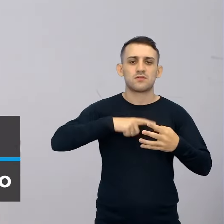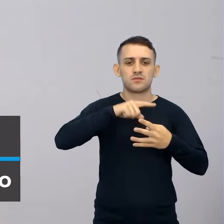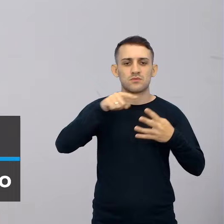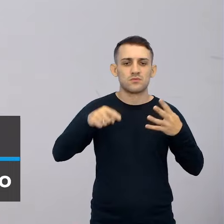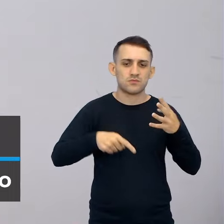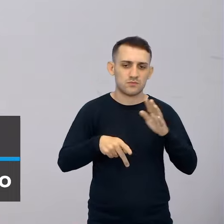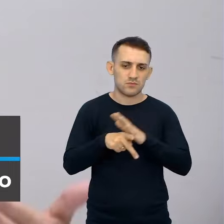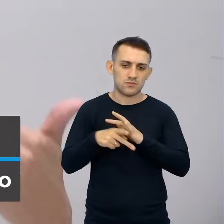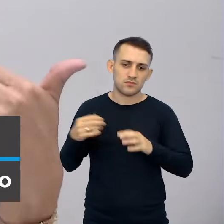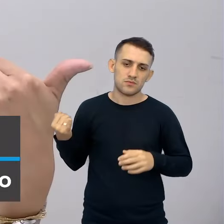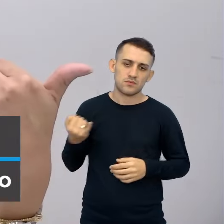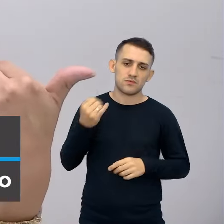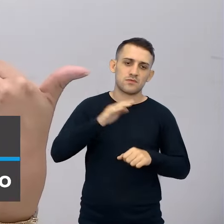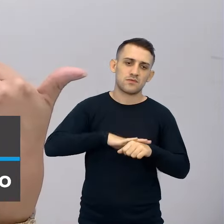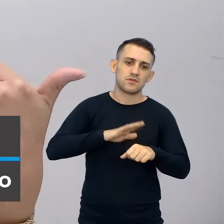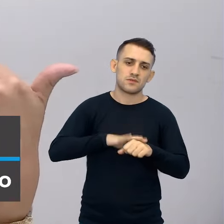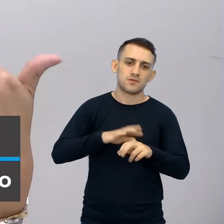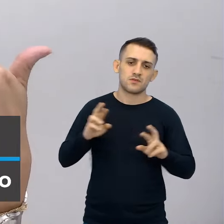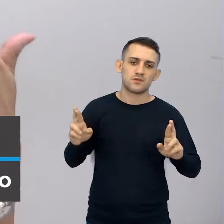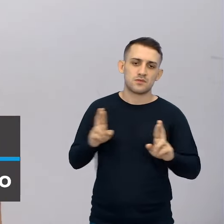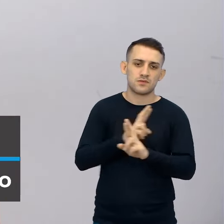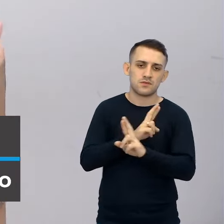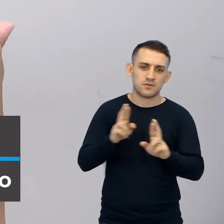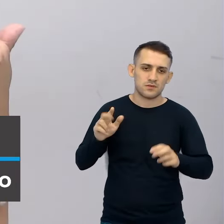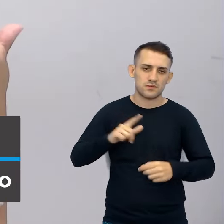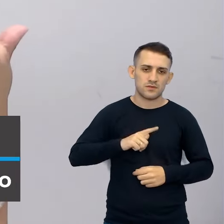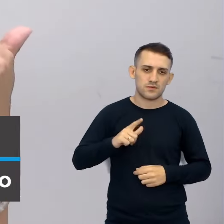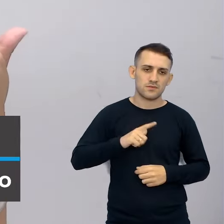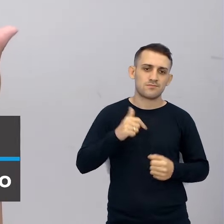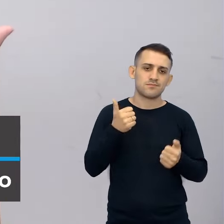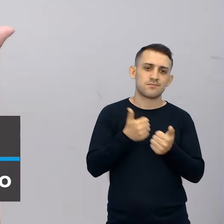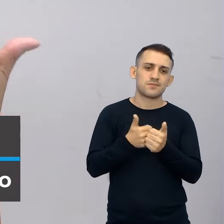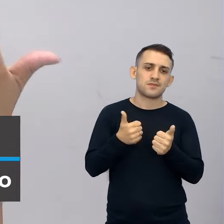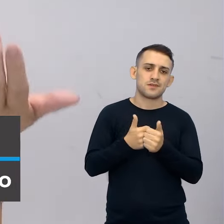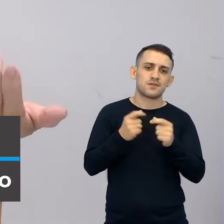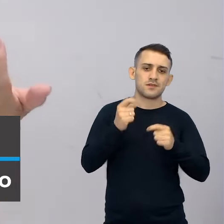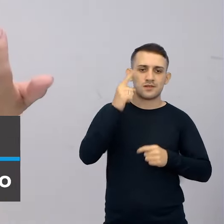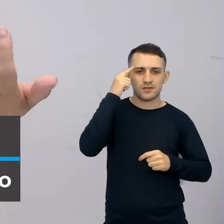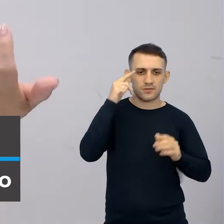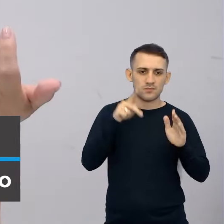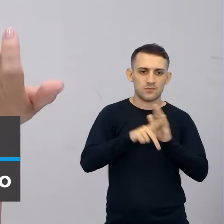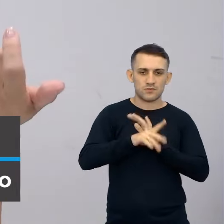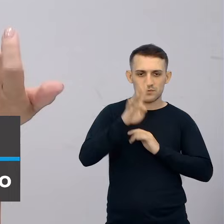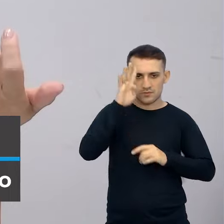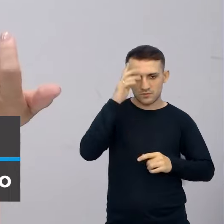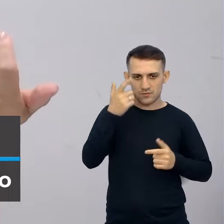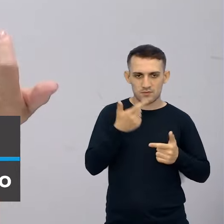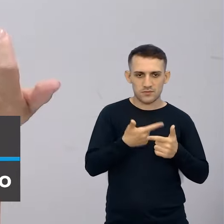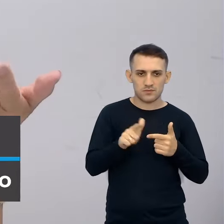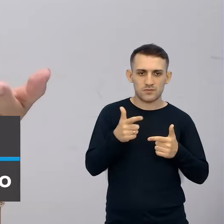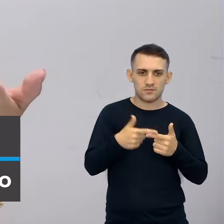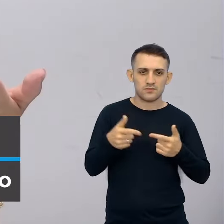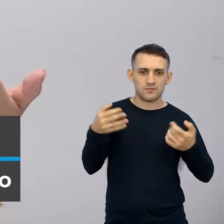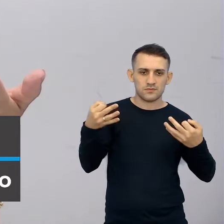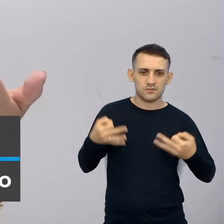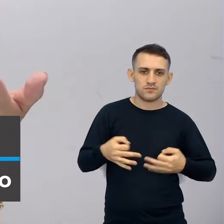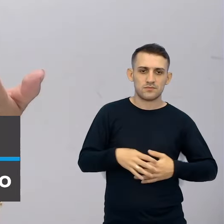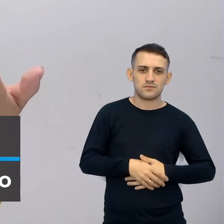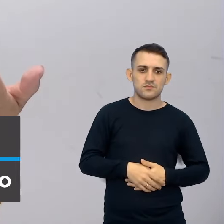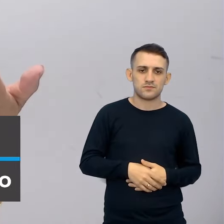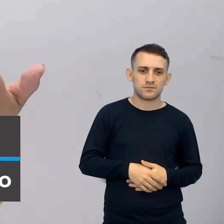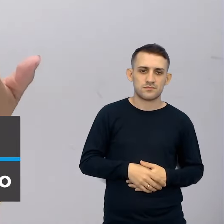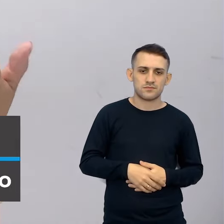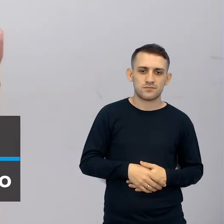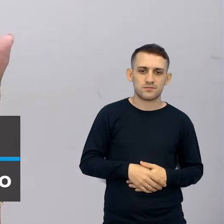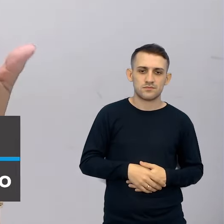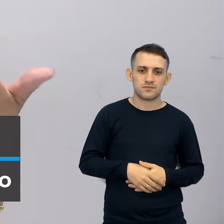pilares e fazendo uma relação, ela tem uma relação muito próxima com as ideias de resolução de problemas, né? E